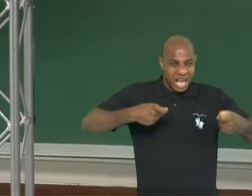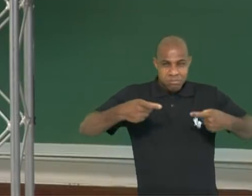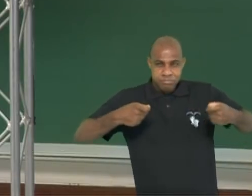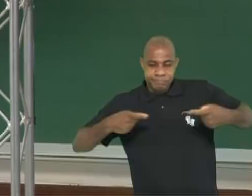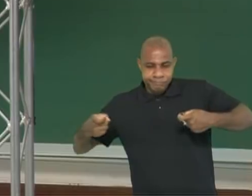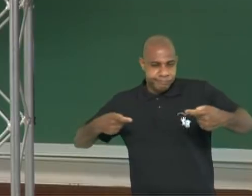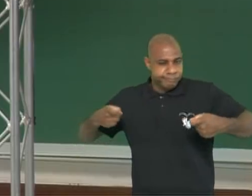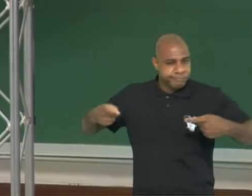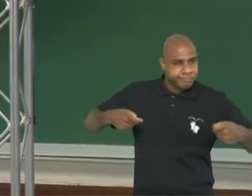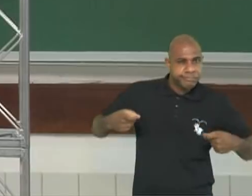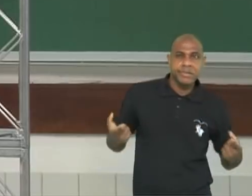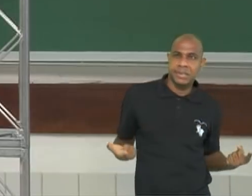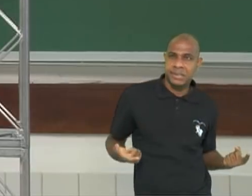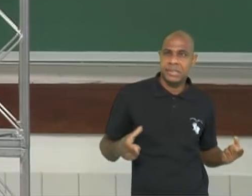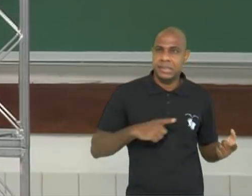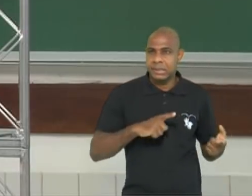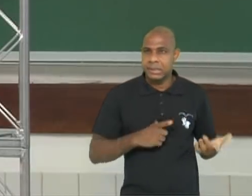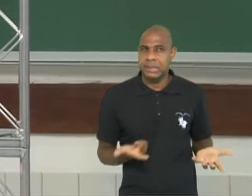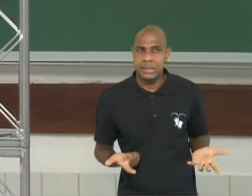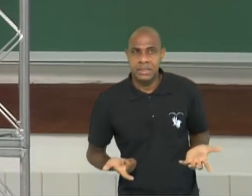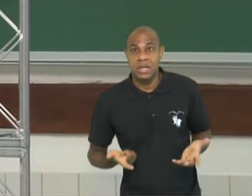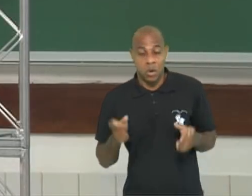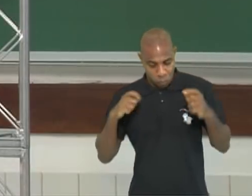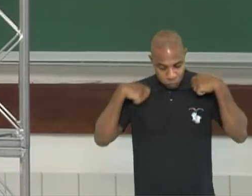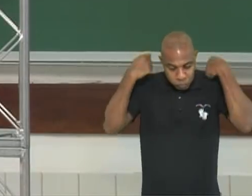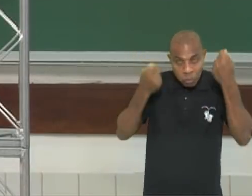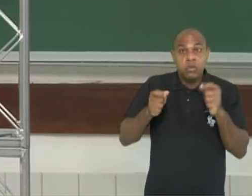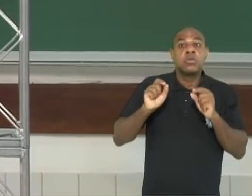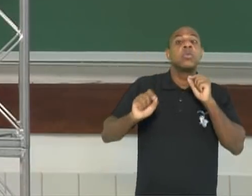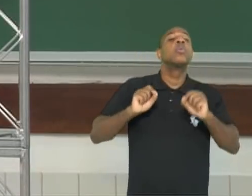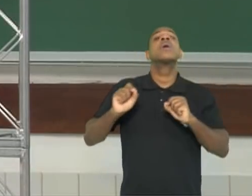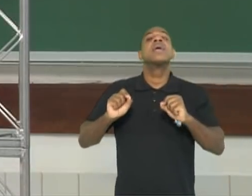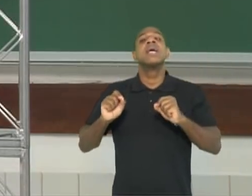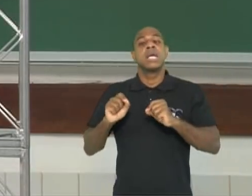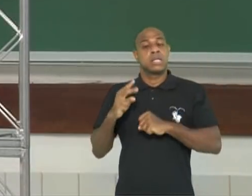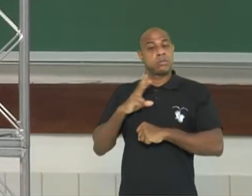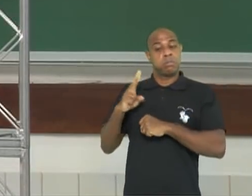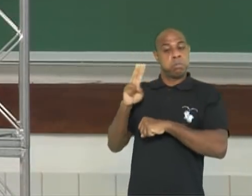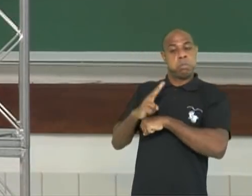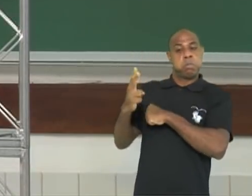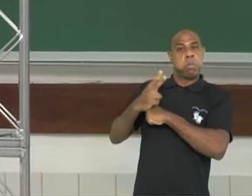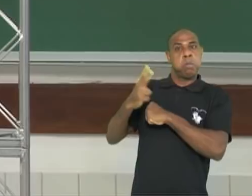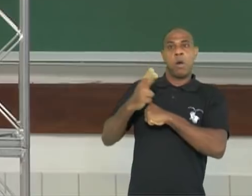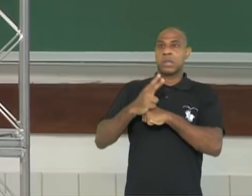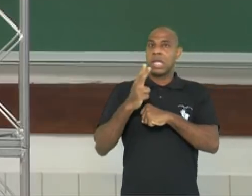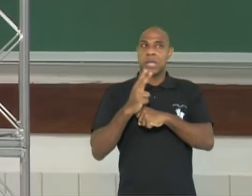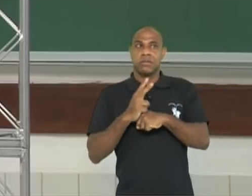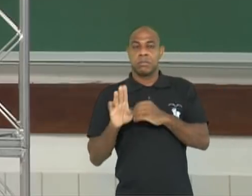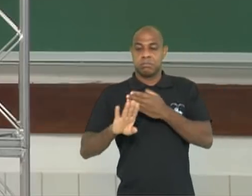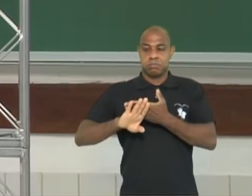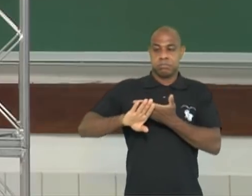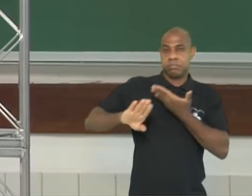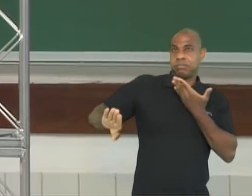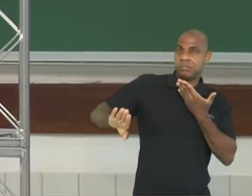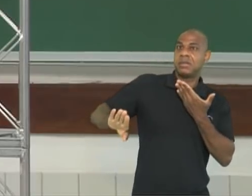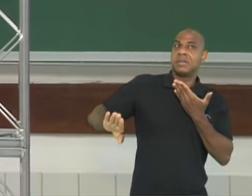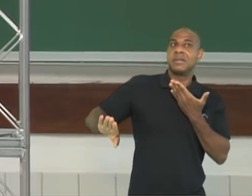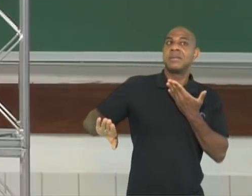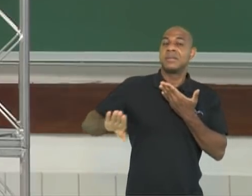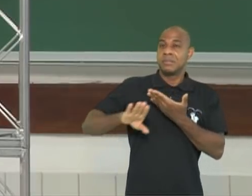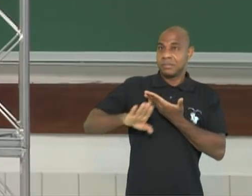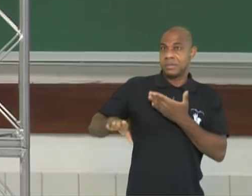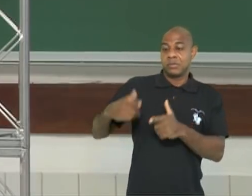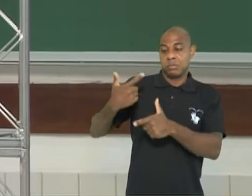era uma forma, inclusive, dos monges se proteger e mesmo se distanciar desse momento de